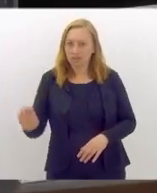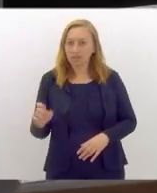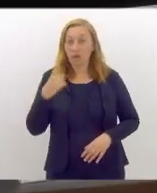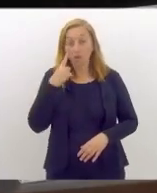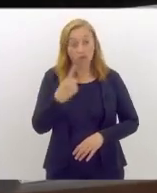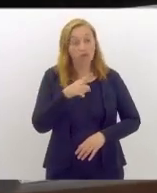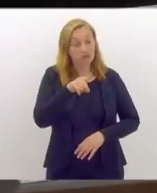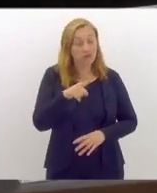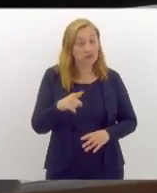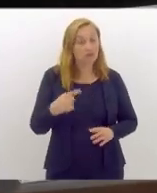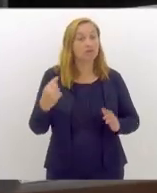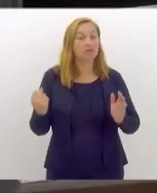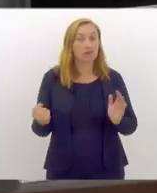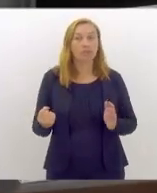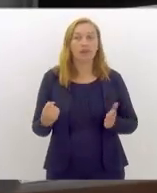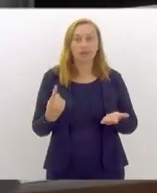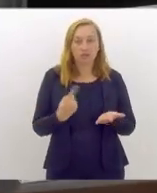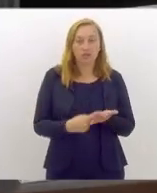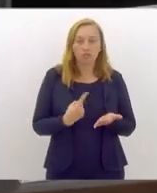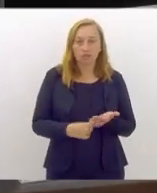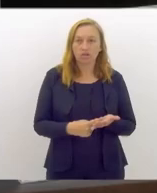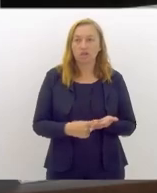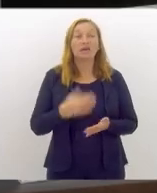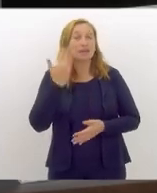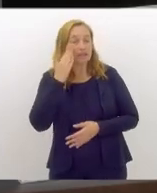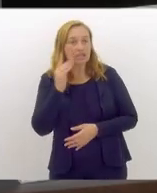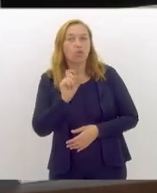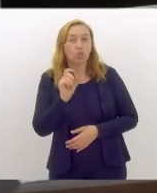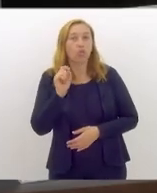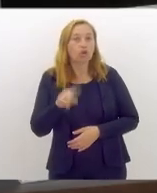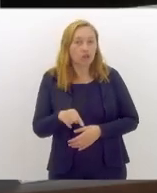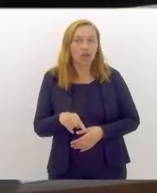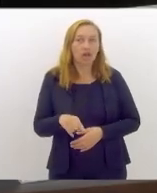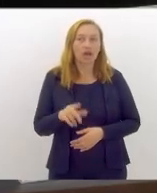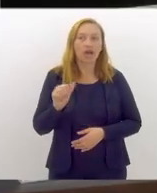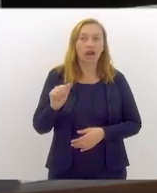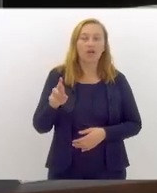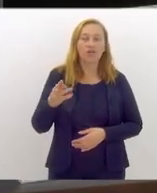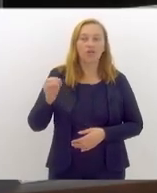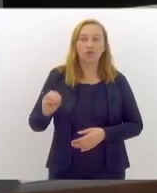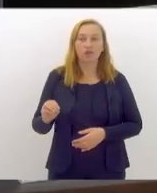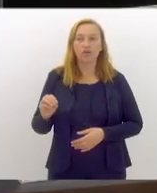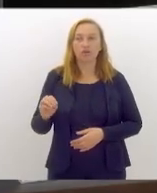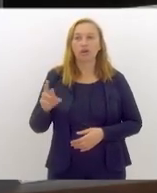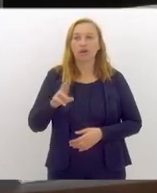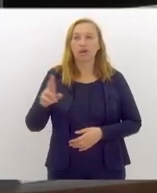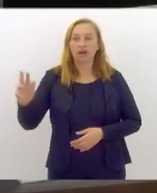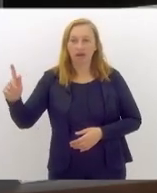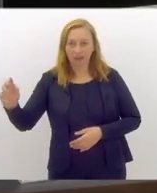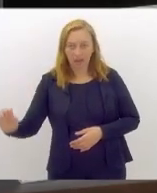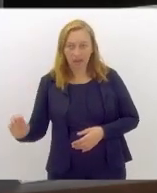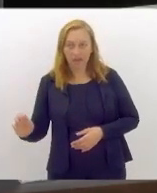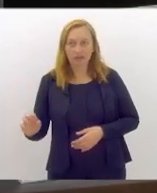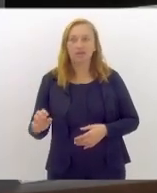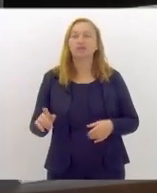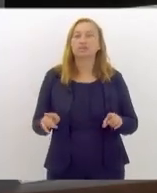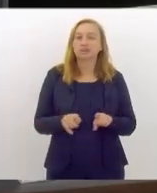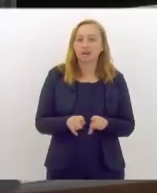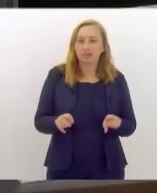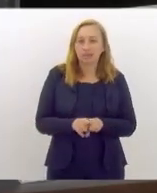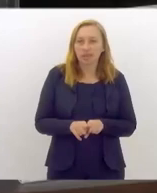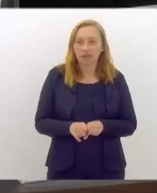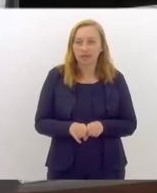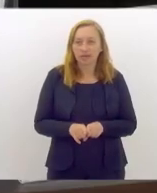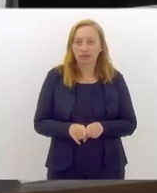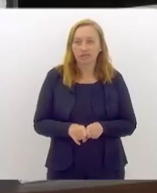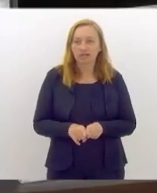com certeza foi uma coisa que eu pensei assim caramba o cara realmente entendeu o que que é o afroreg e uma coisa que é